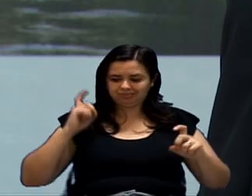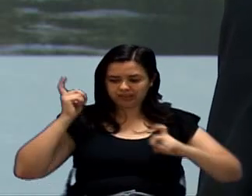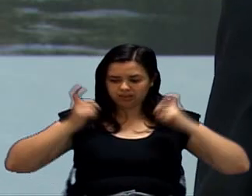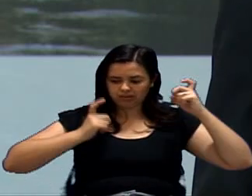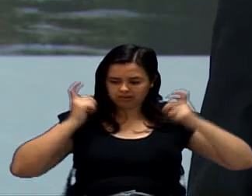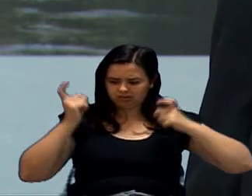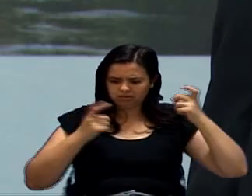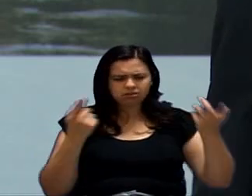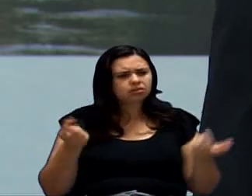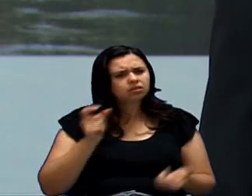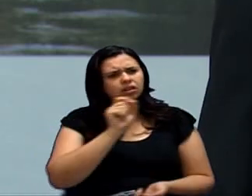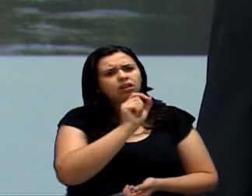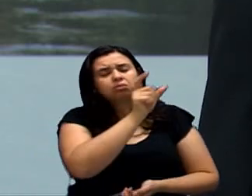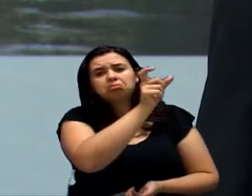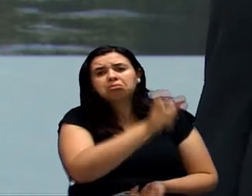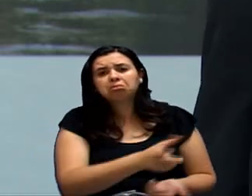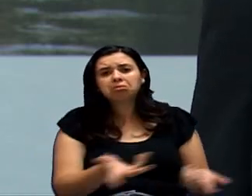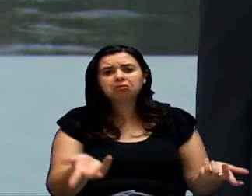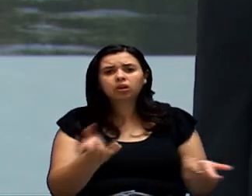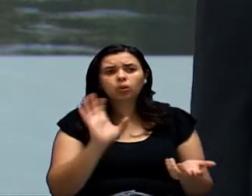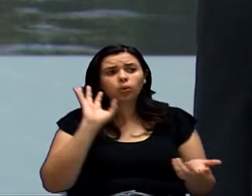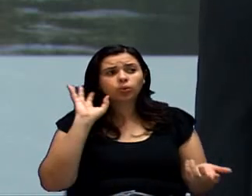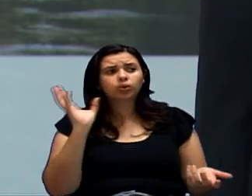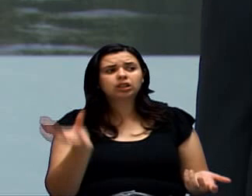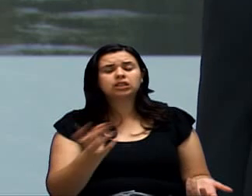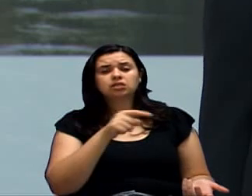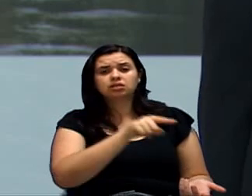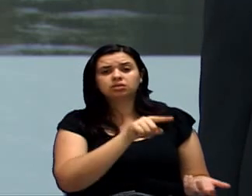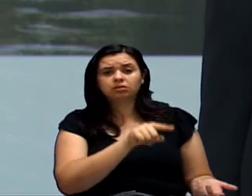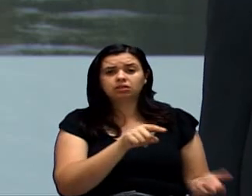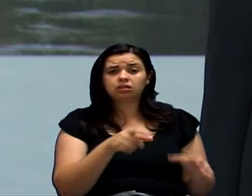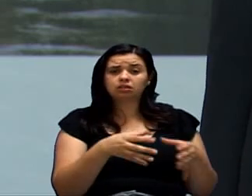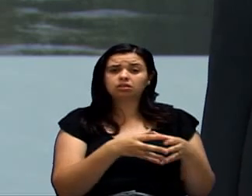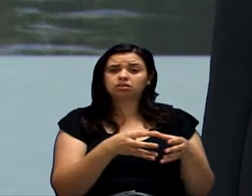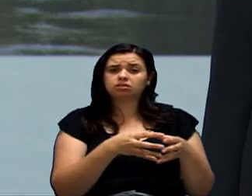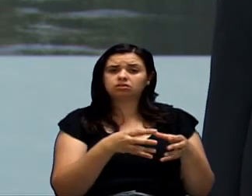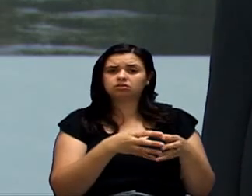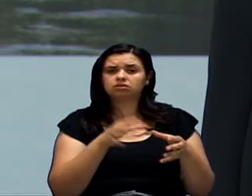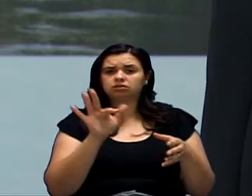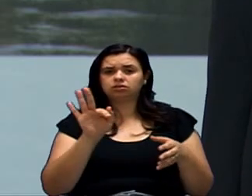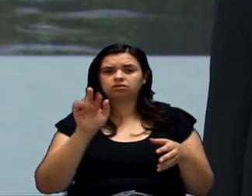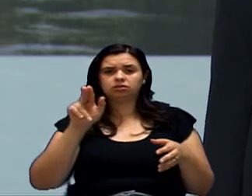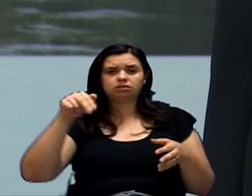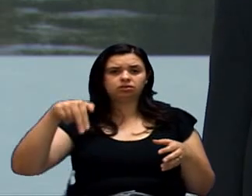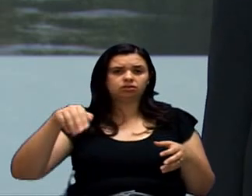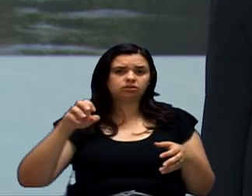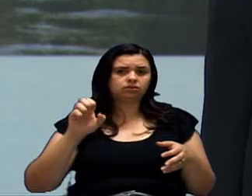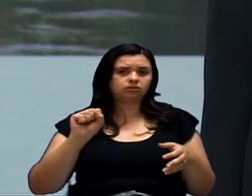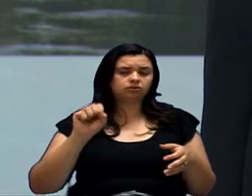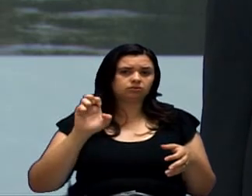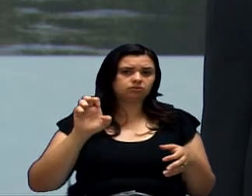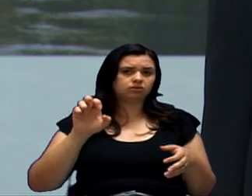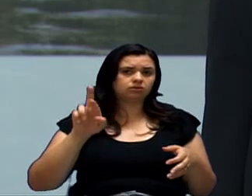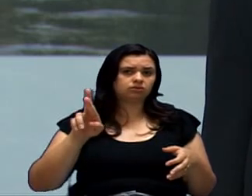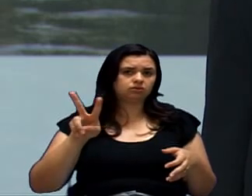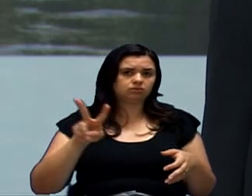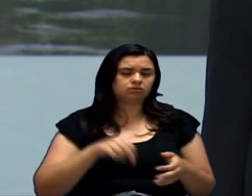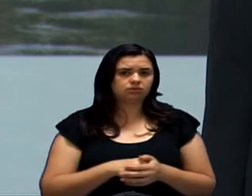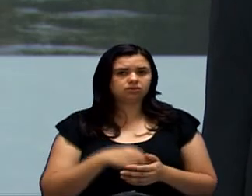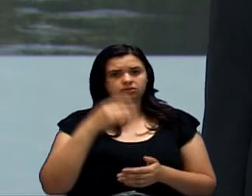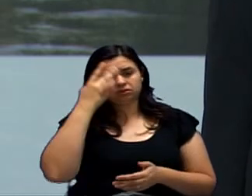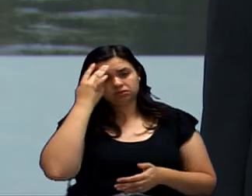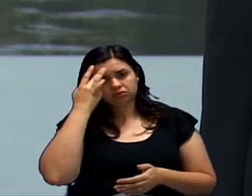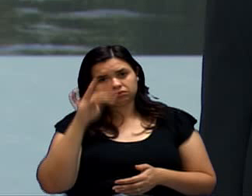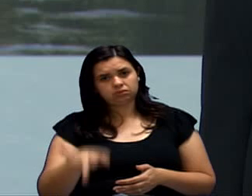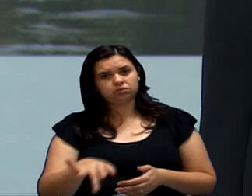O que está acontecendo que nós não estamos sabendo? Não é? Parece-me que, eu não sei se foi a vereadora Yara